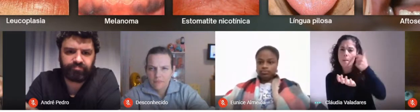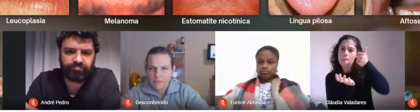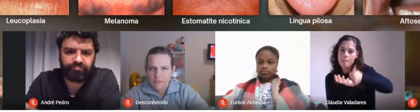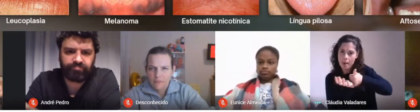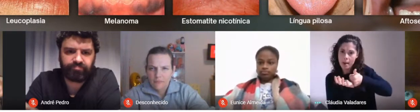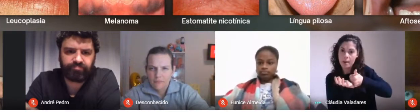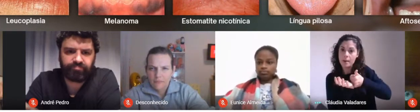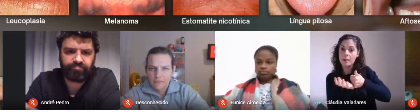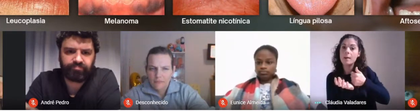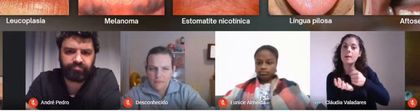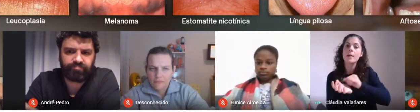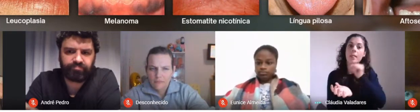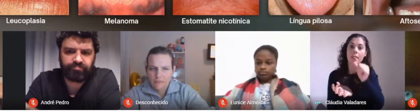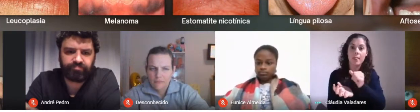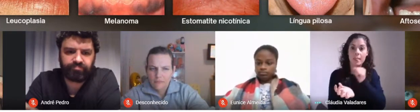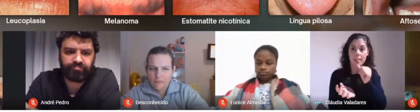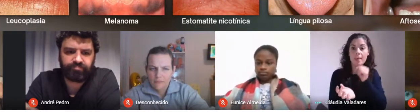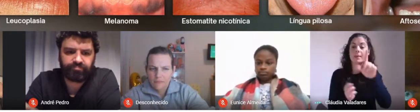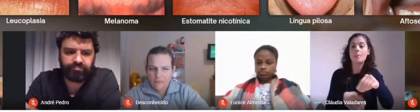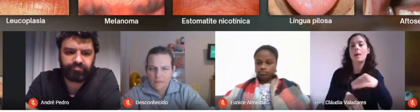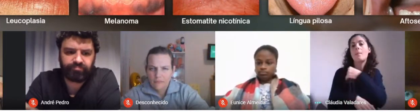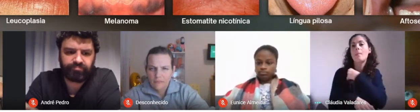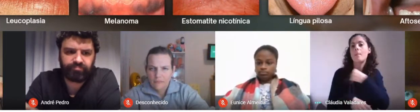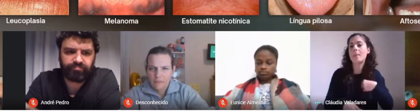ir regularmente ao higienista